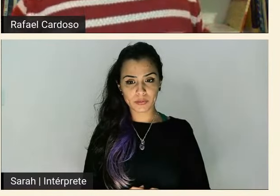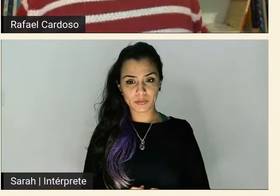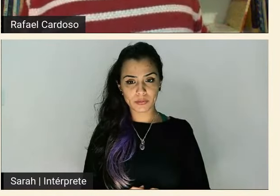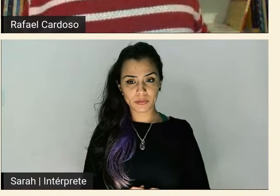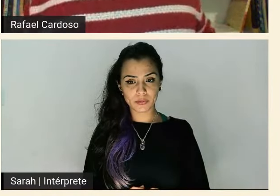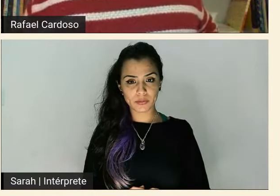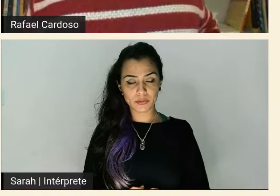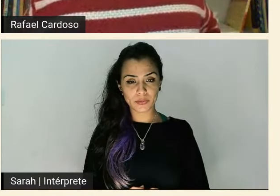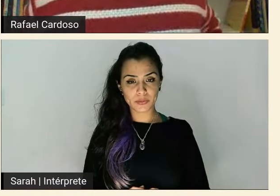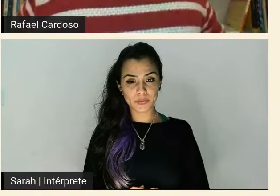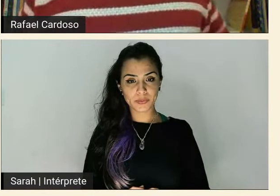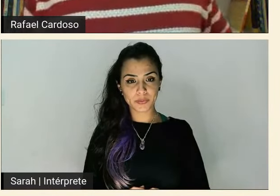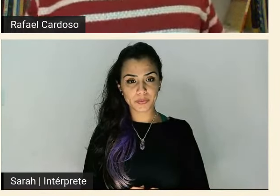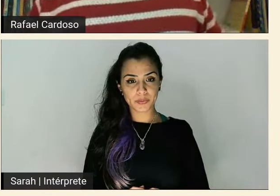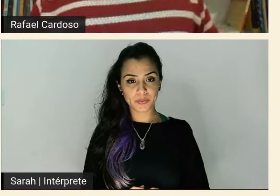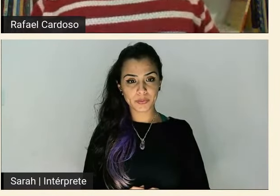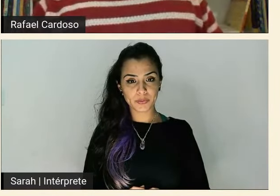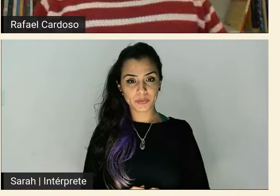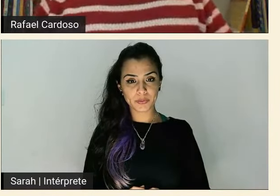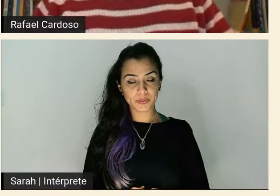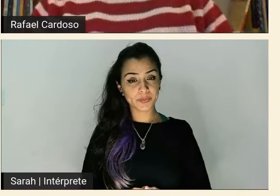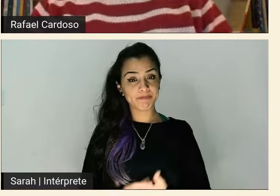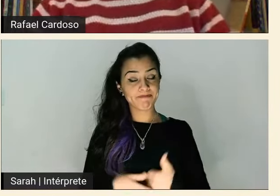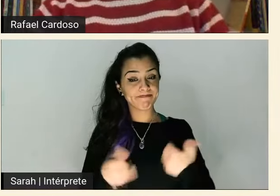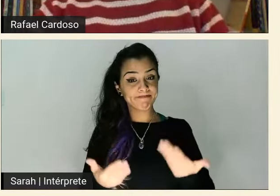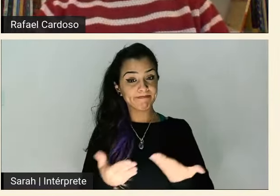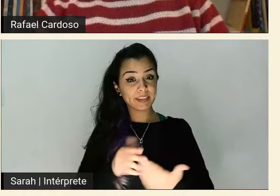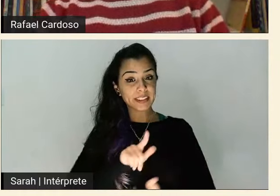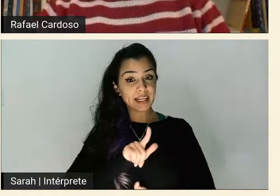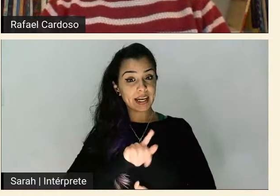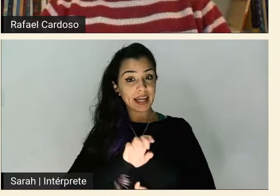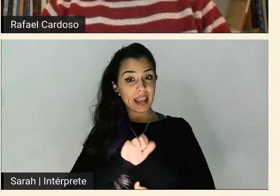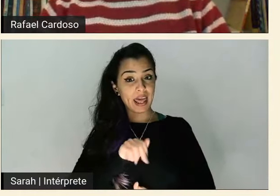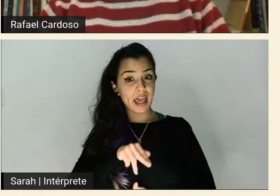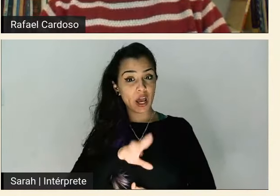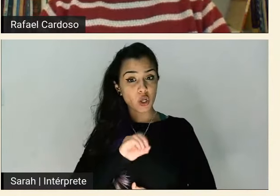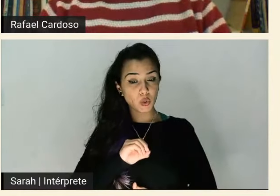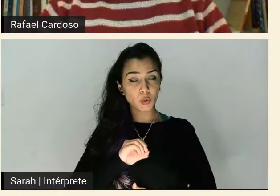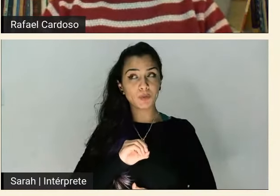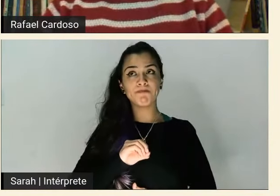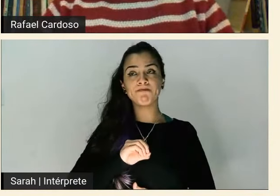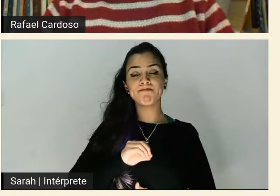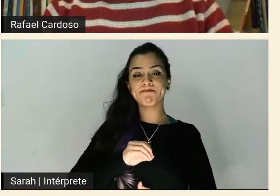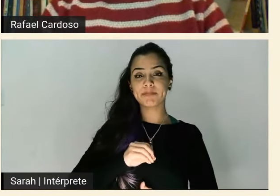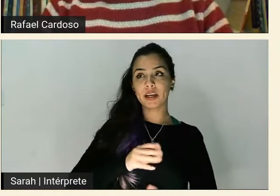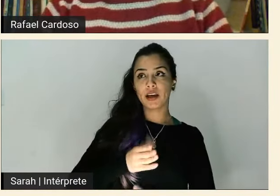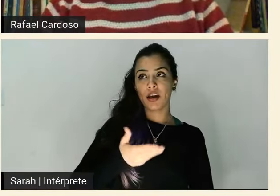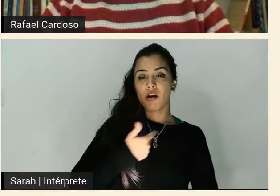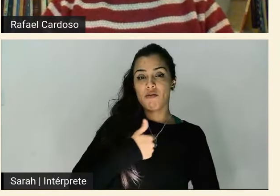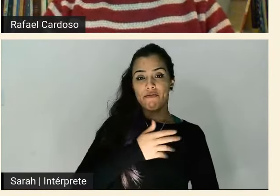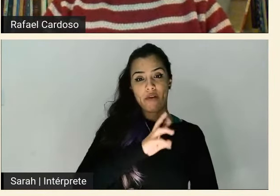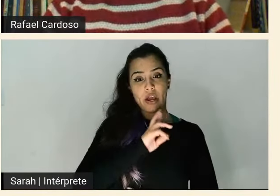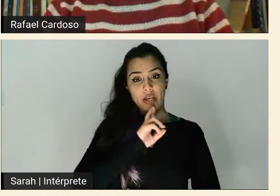Leandro, eu acho que eu vou responder primeiro pensando na maneira um pouco mais